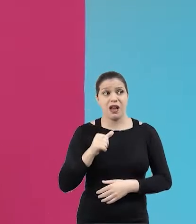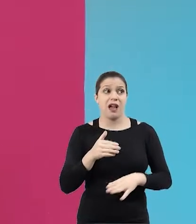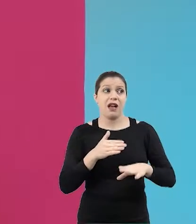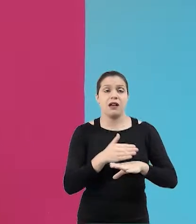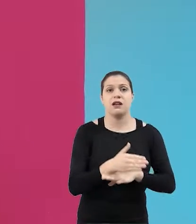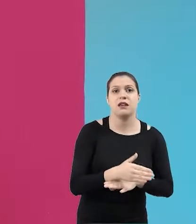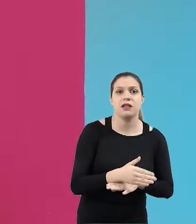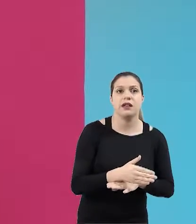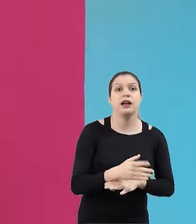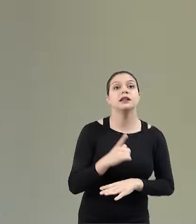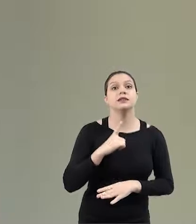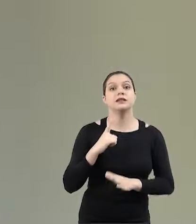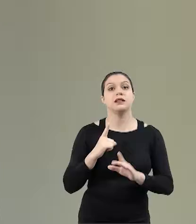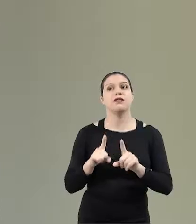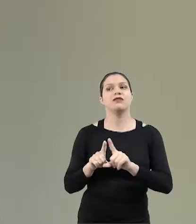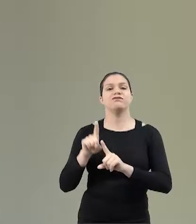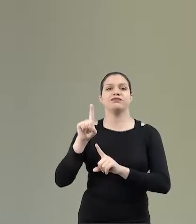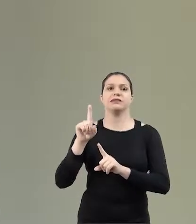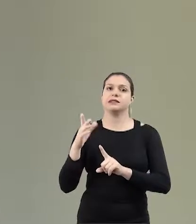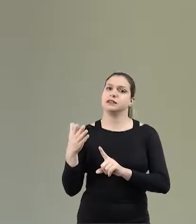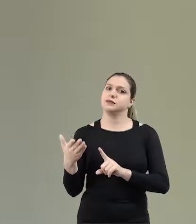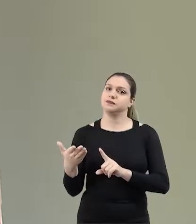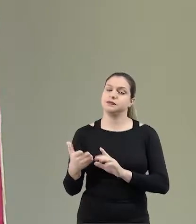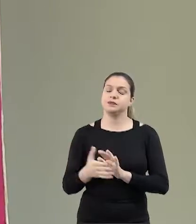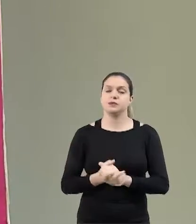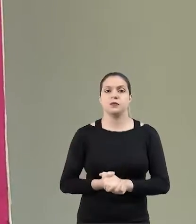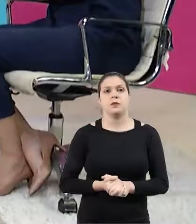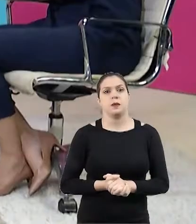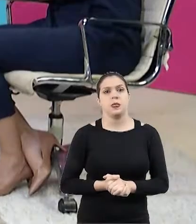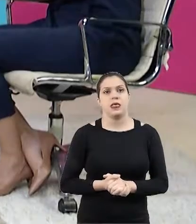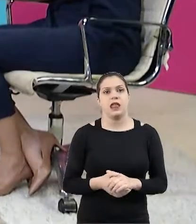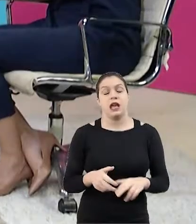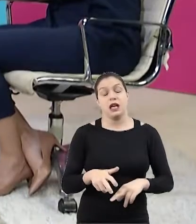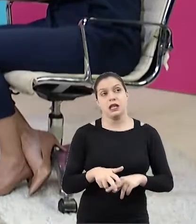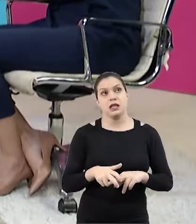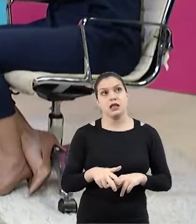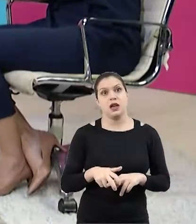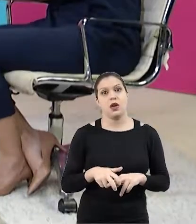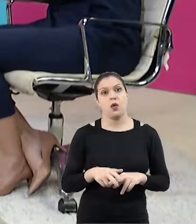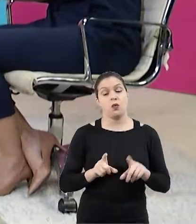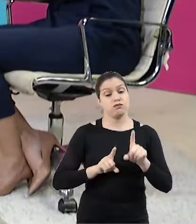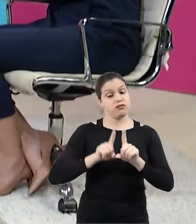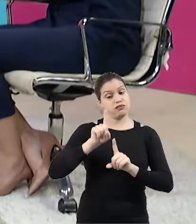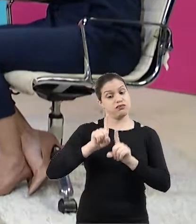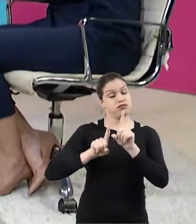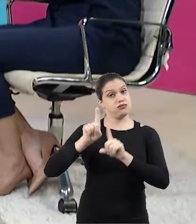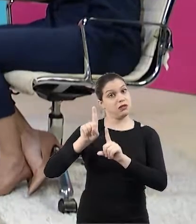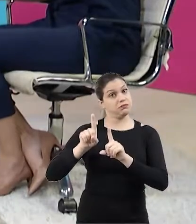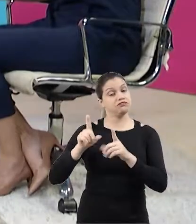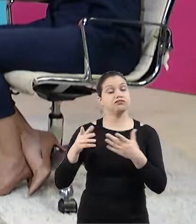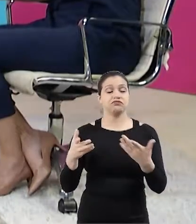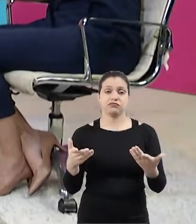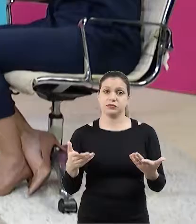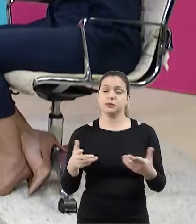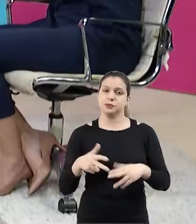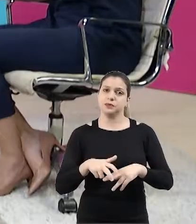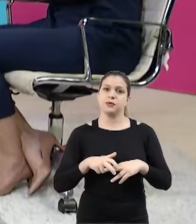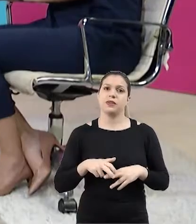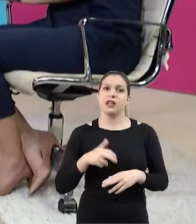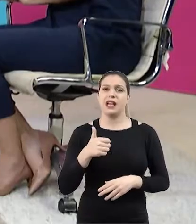exemplo, houve aumento, né? Então, acredito que esse dado se deva a isso. Isso,